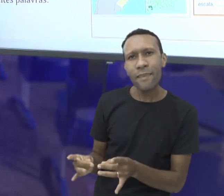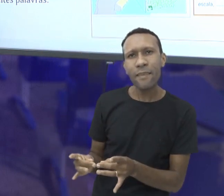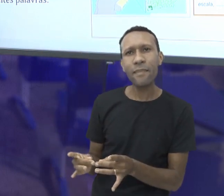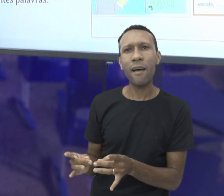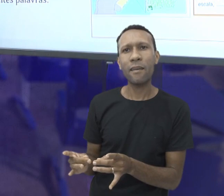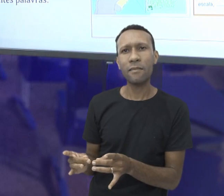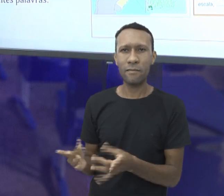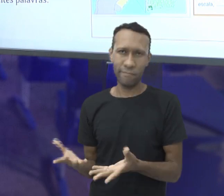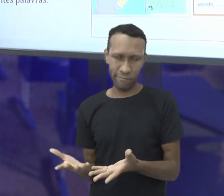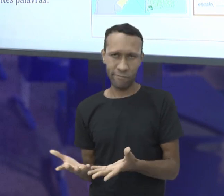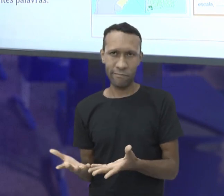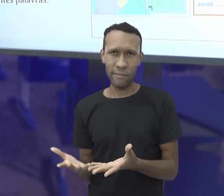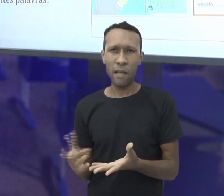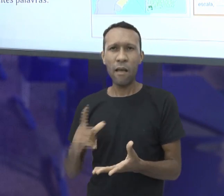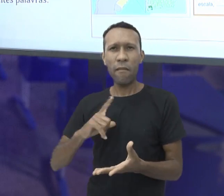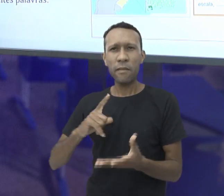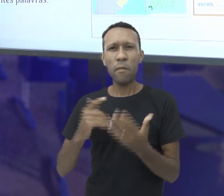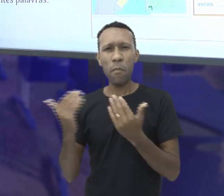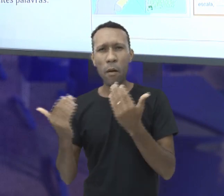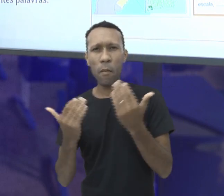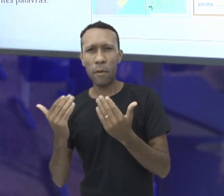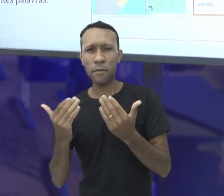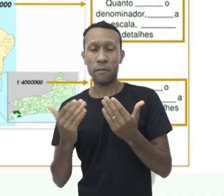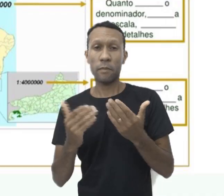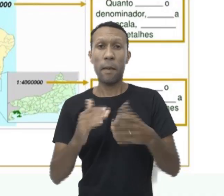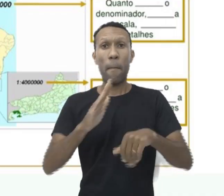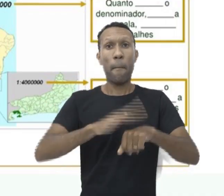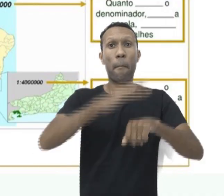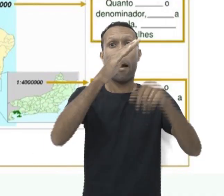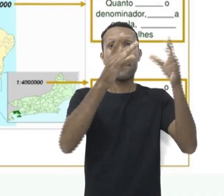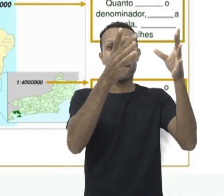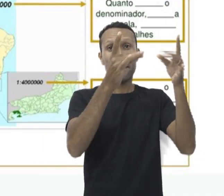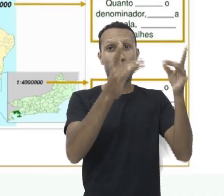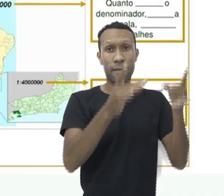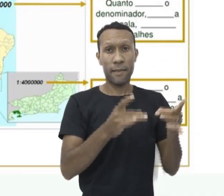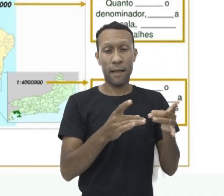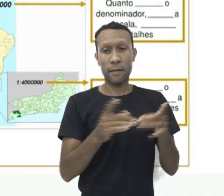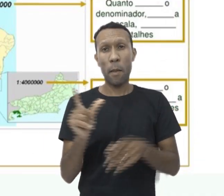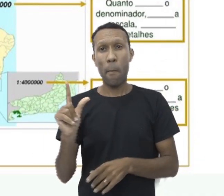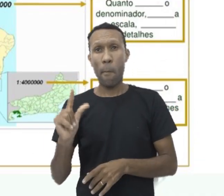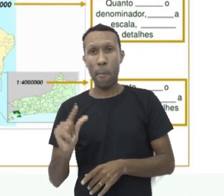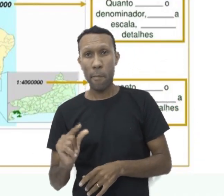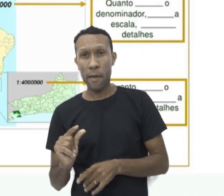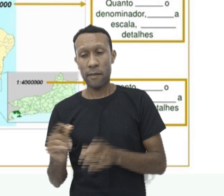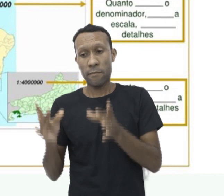é maior, mas a escala detalha menos. Quanto